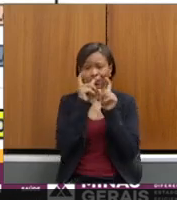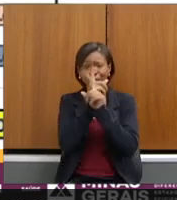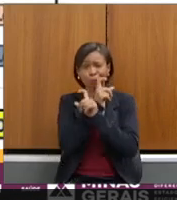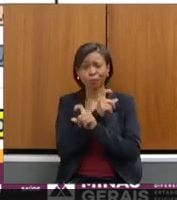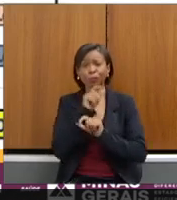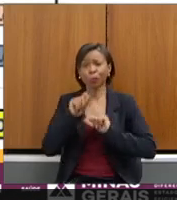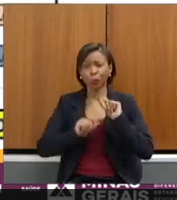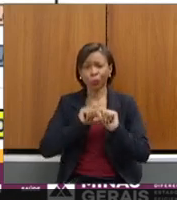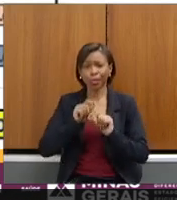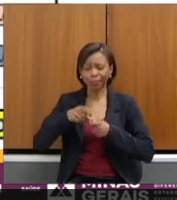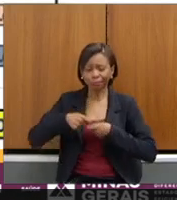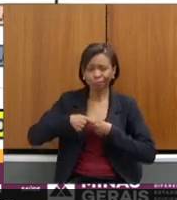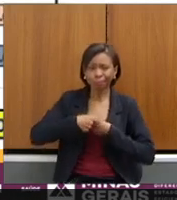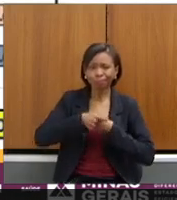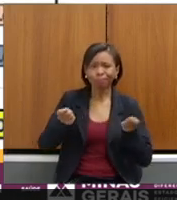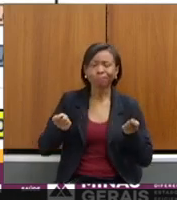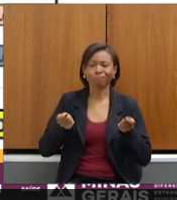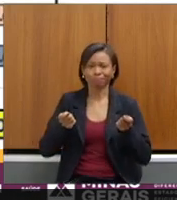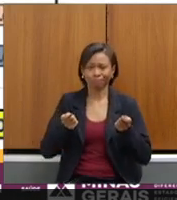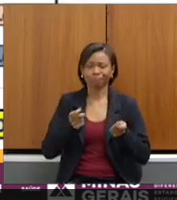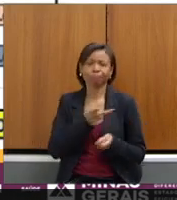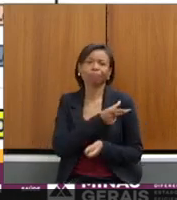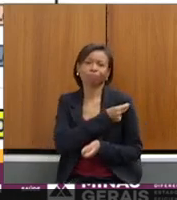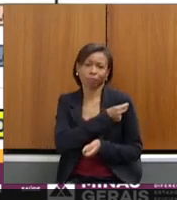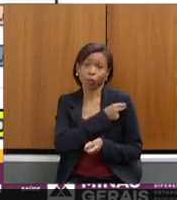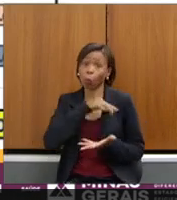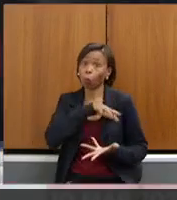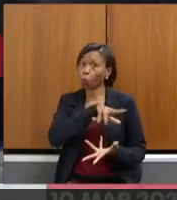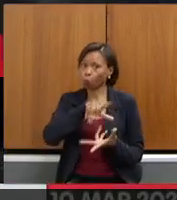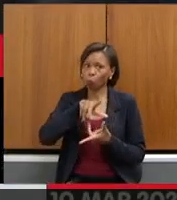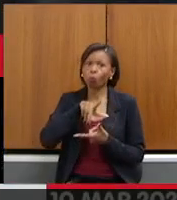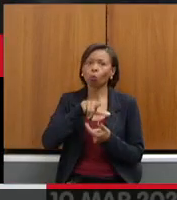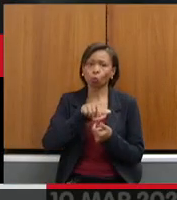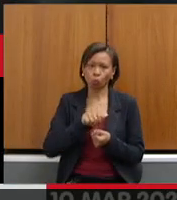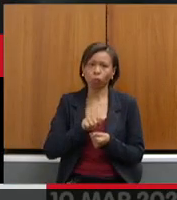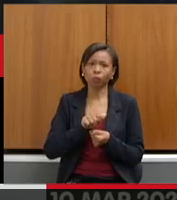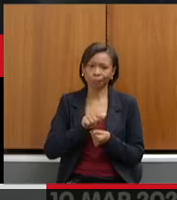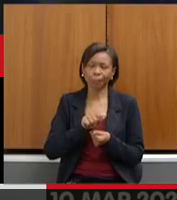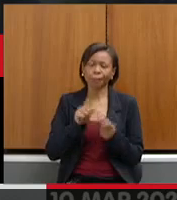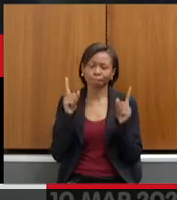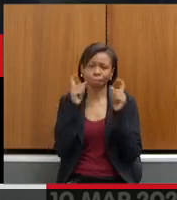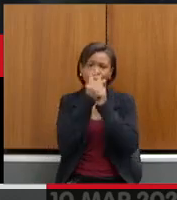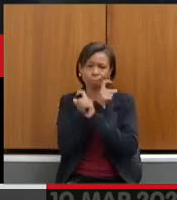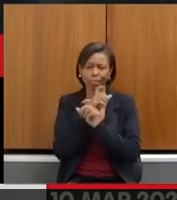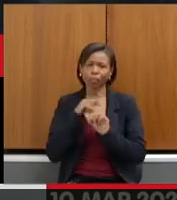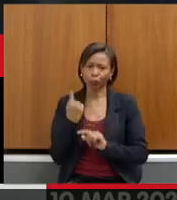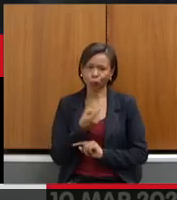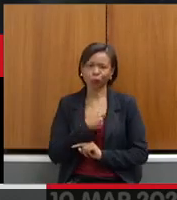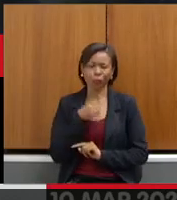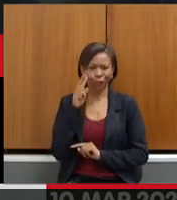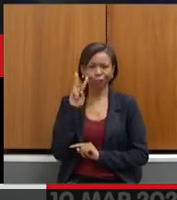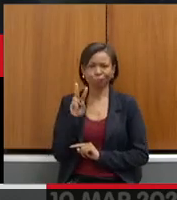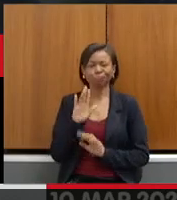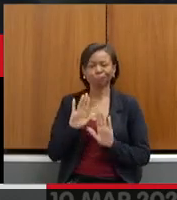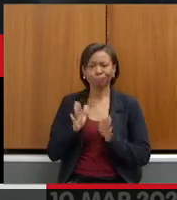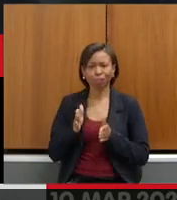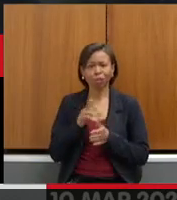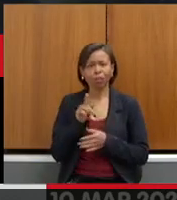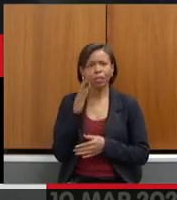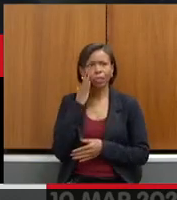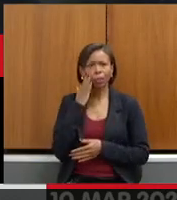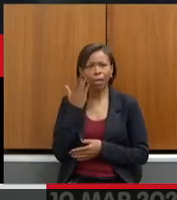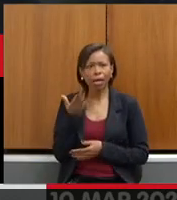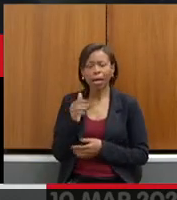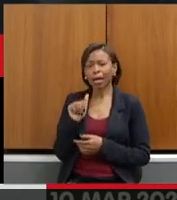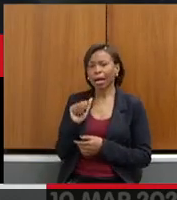chegada dessas vacinas isso é um gargalo Mundial pela pelo que nós acompanhamos para vocês terem uma ideia ela